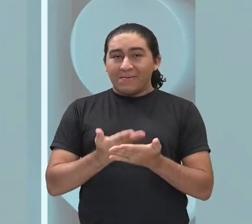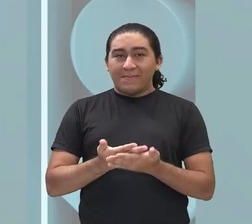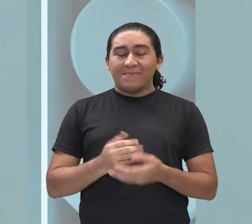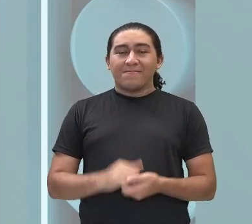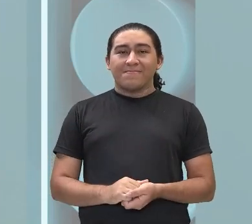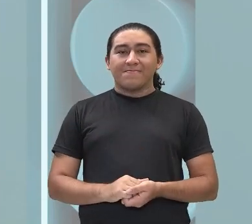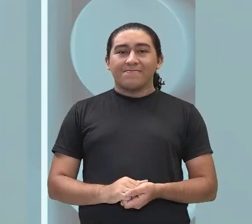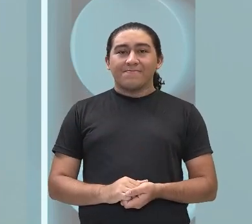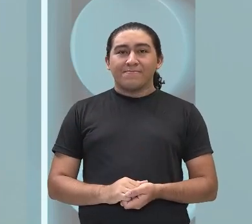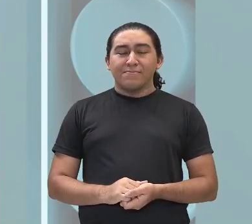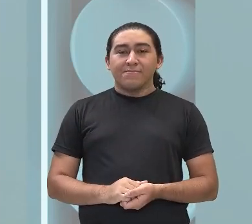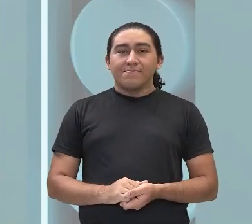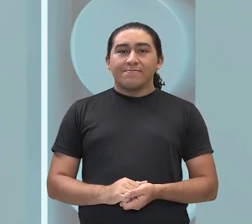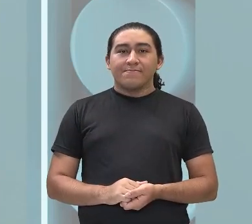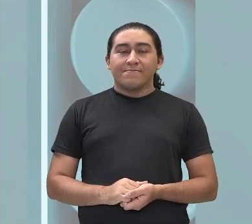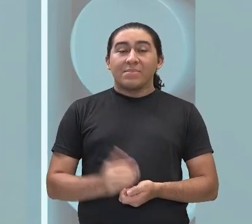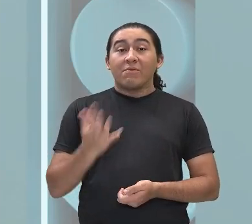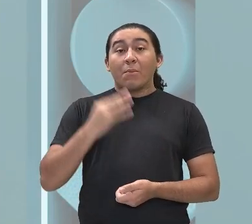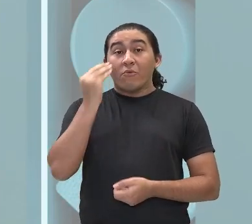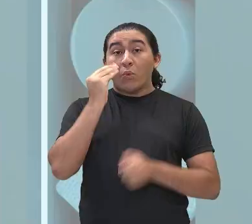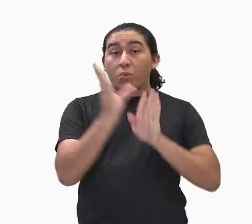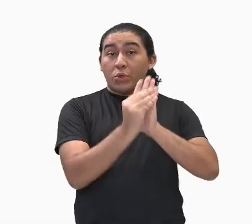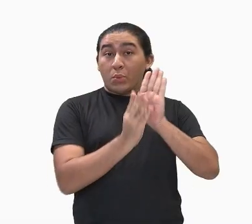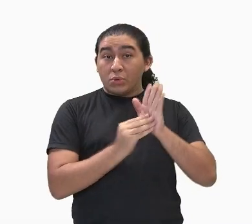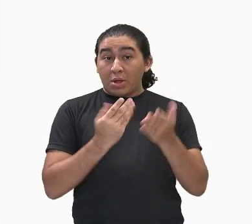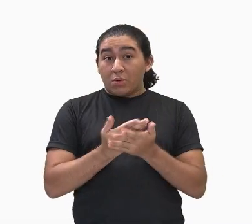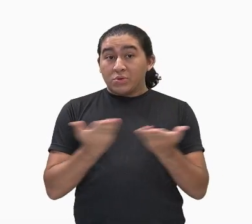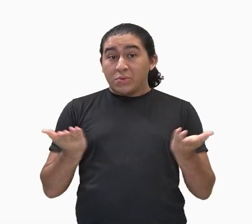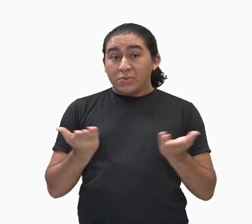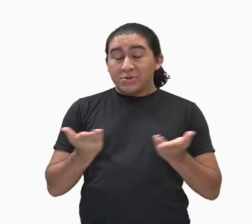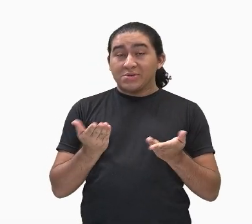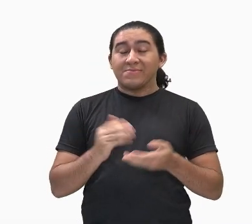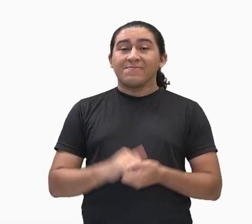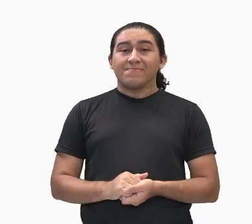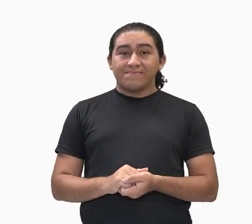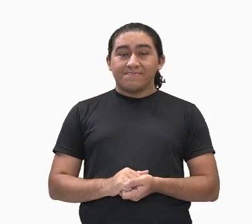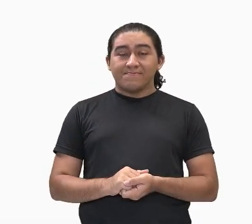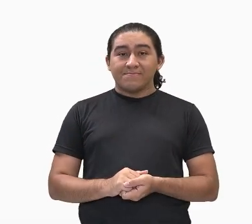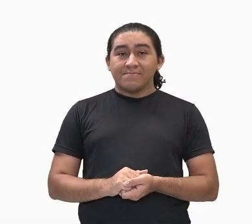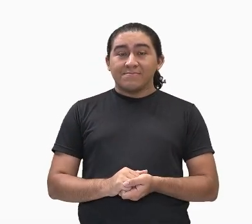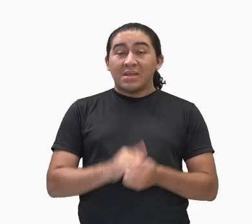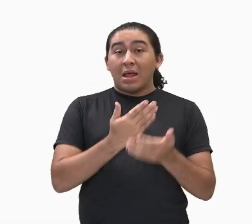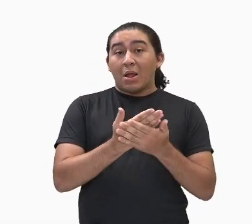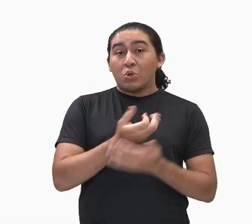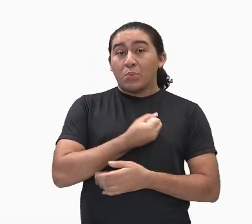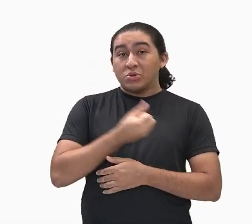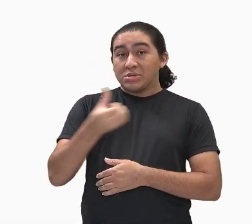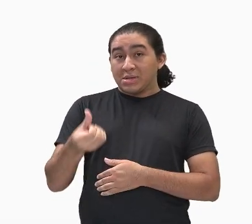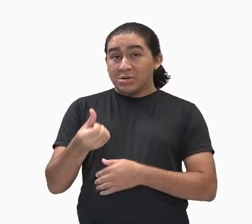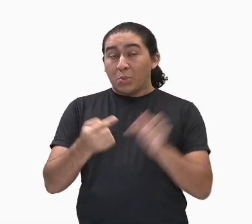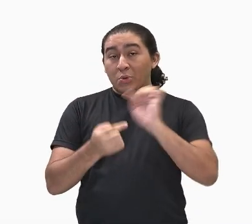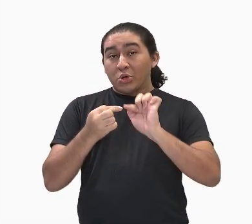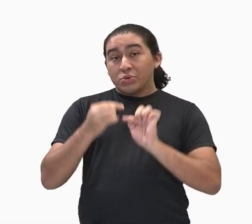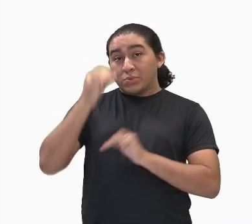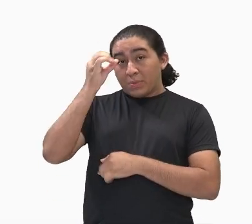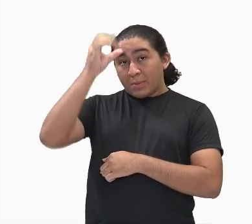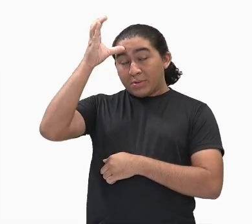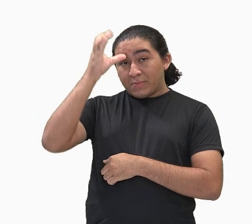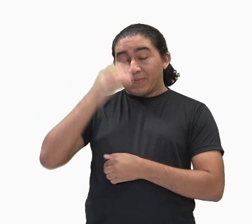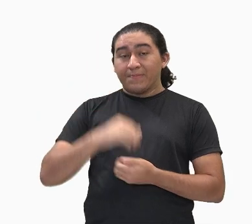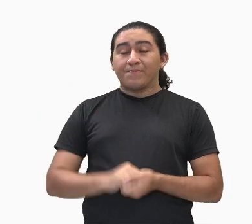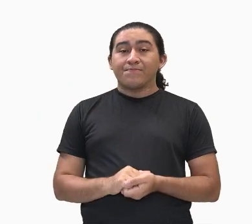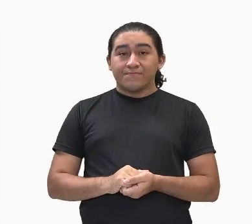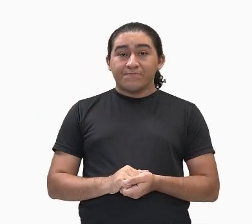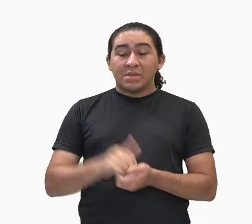hoje. Vamos ver o que temos hoje na nossa aula? Aula 6. Objetos de conhecimento.